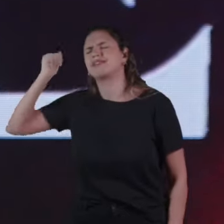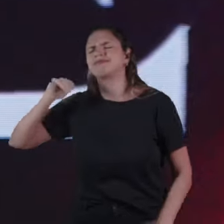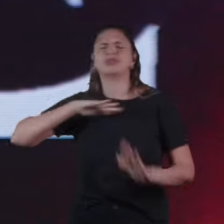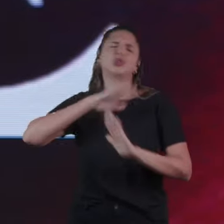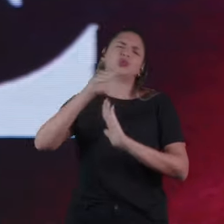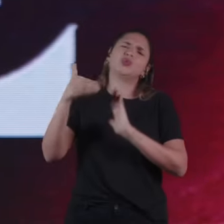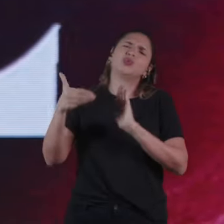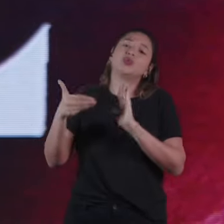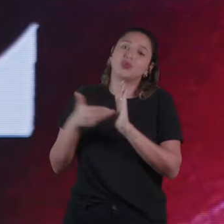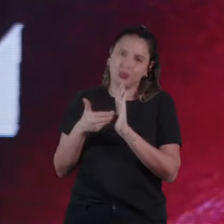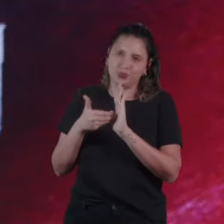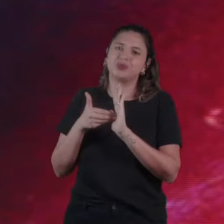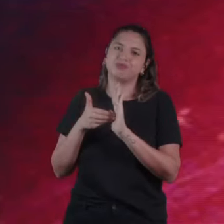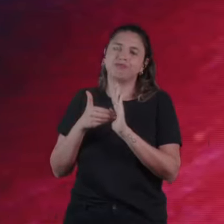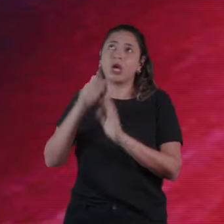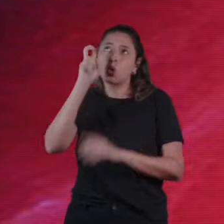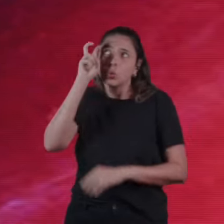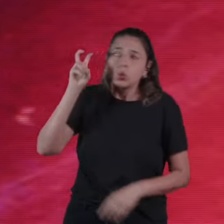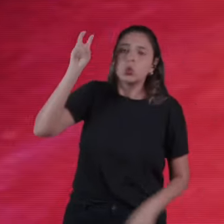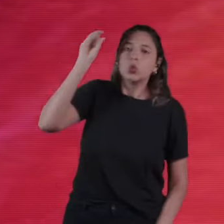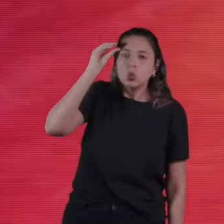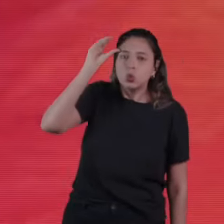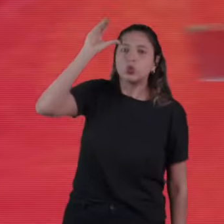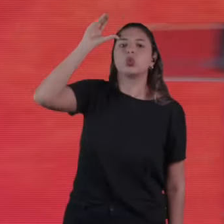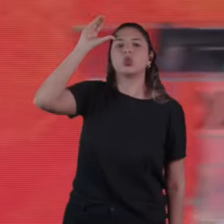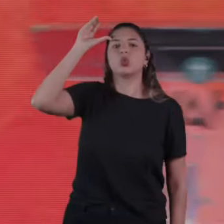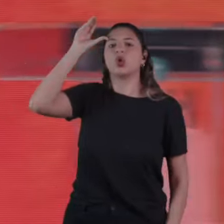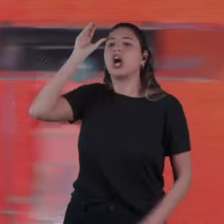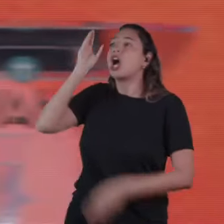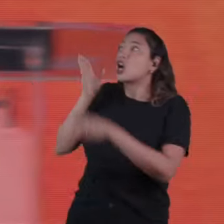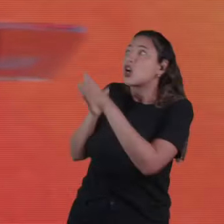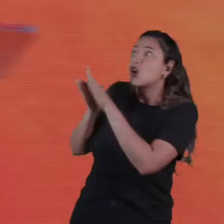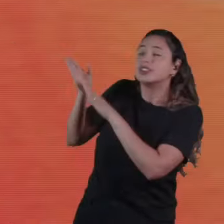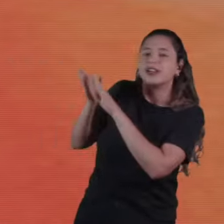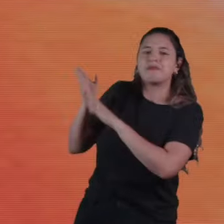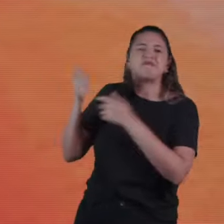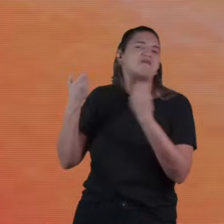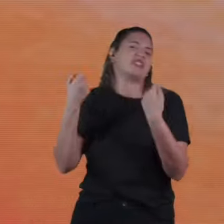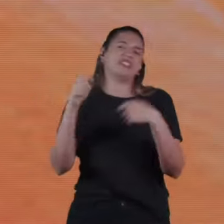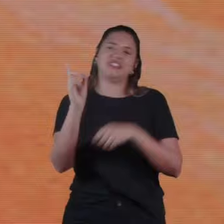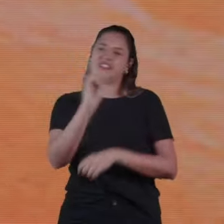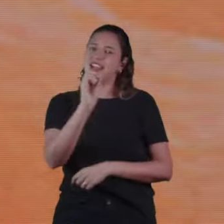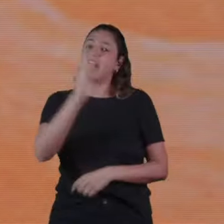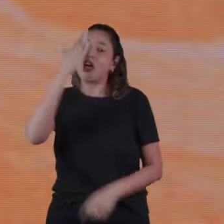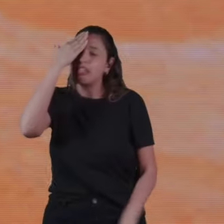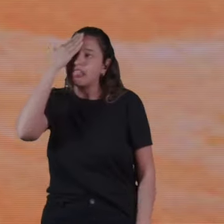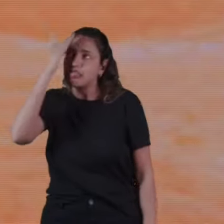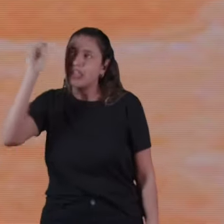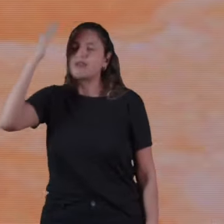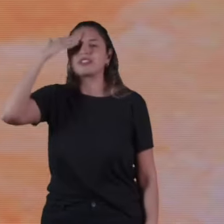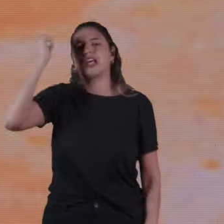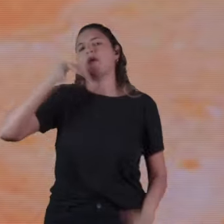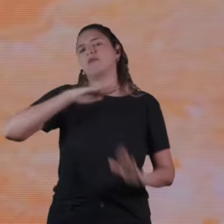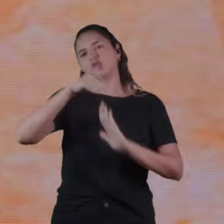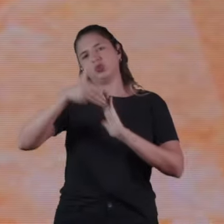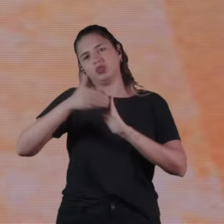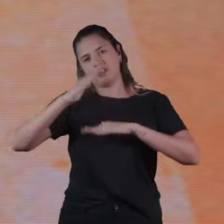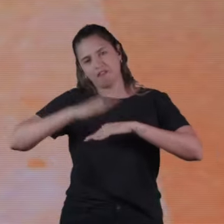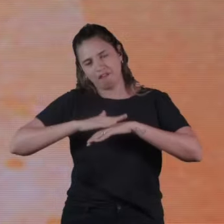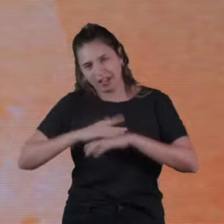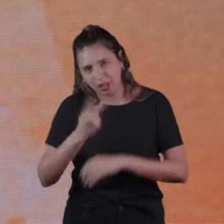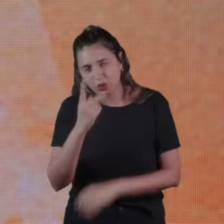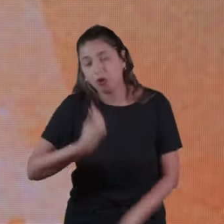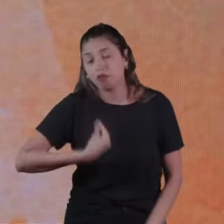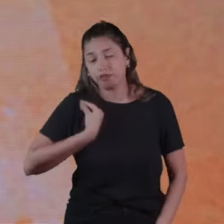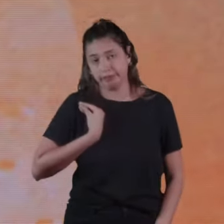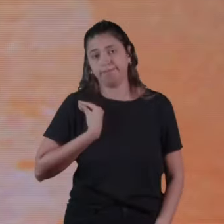Ele é sábio, Ele não precisa de conselho de ninguém para saber o que fazer. Deus sabe o que está fazendo na tua vida.